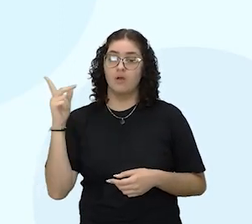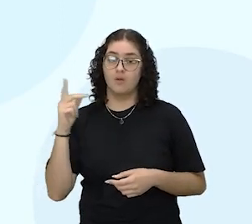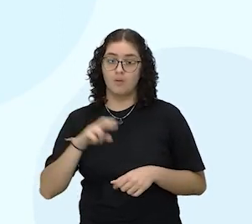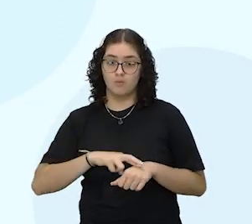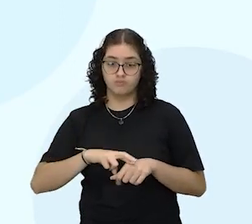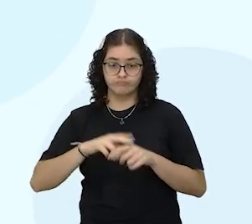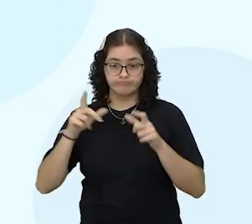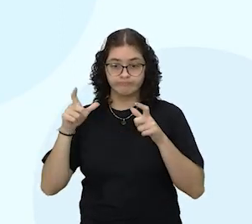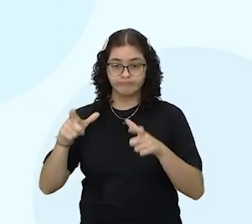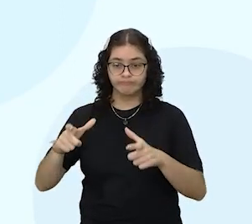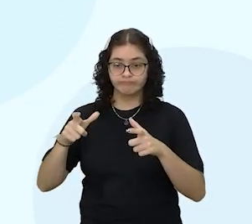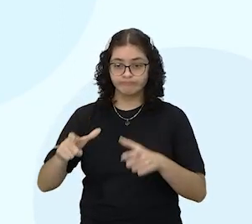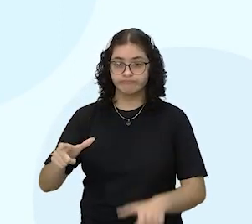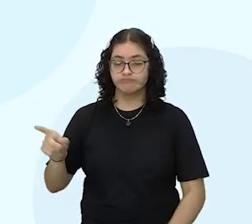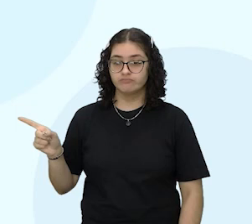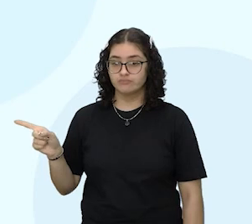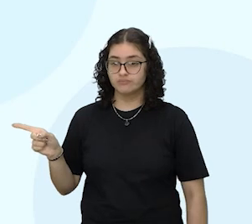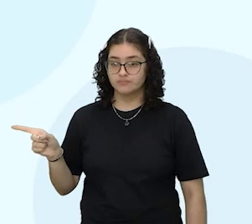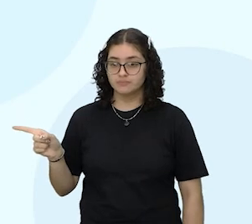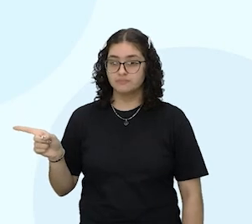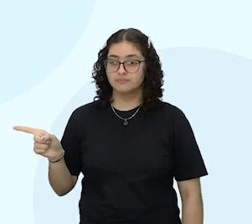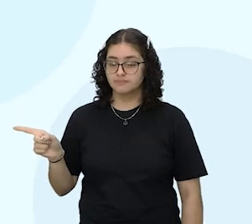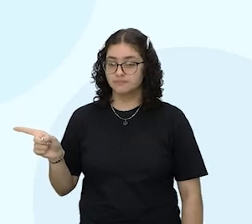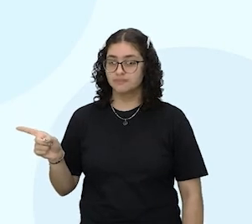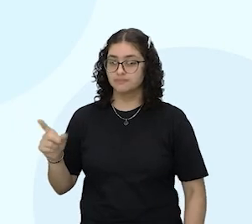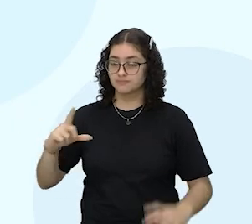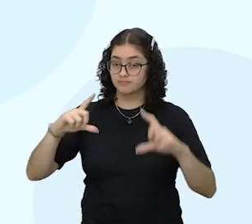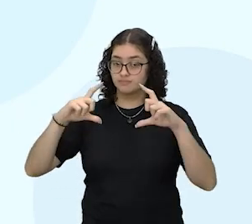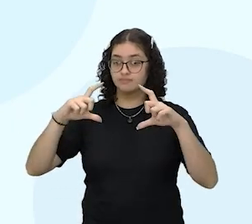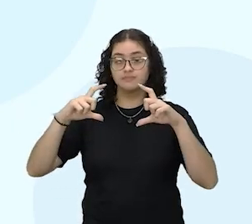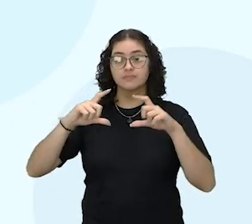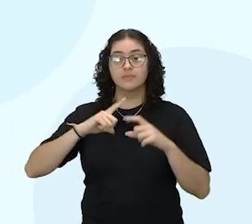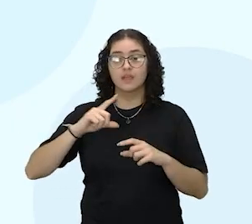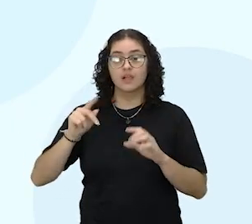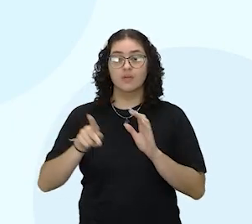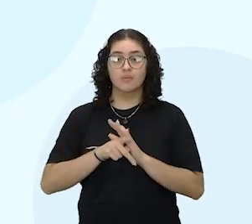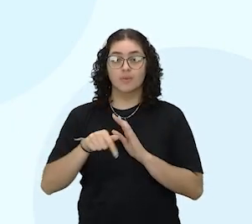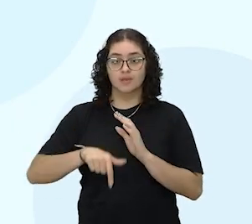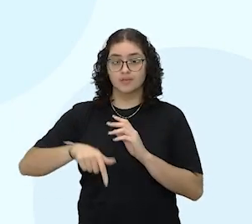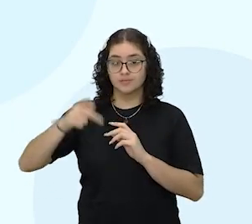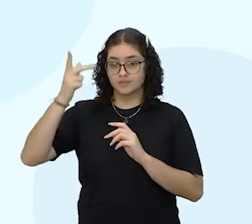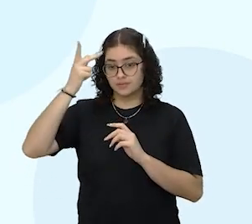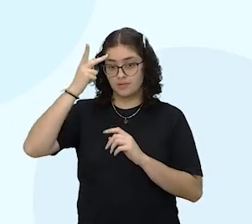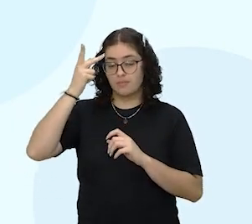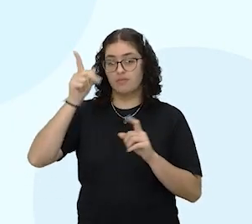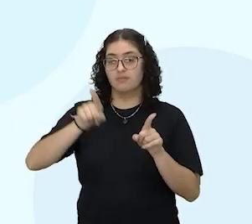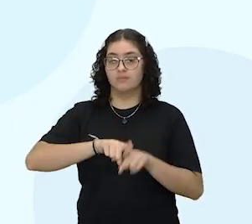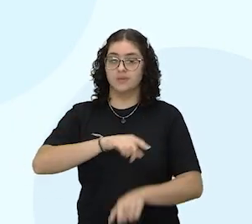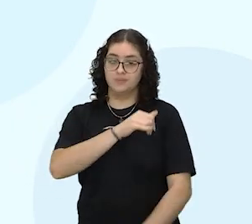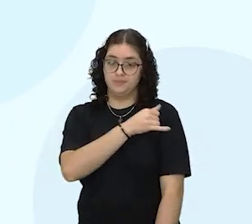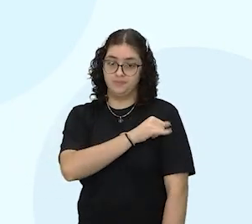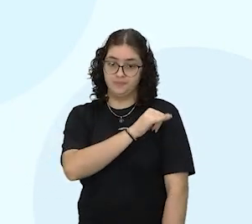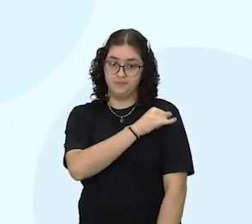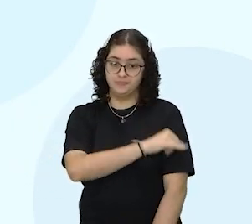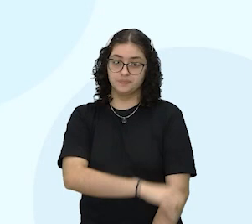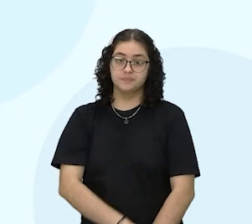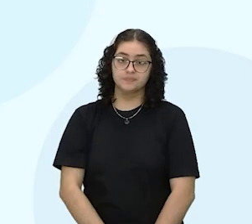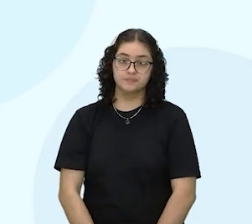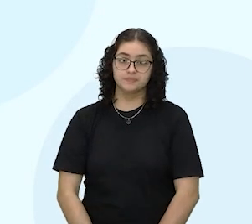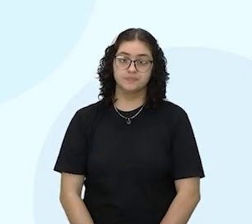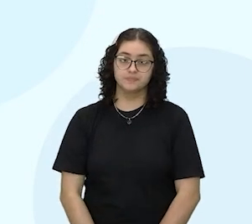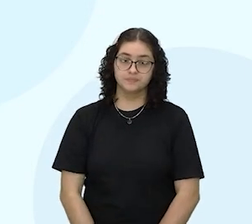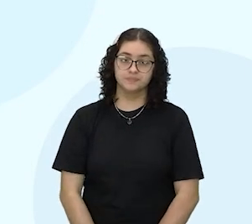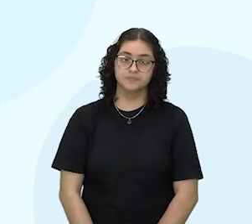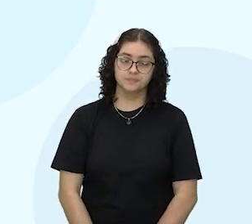ali. Essas duas, elas estão justamente mostrando onde está a cidade de São Paulo e do Rio de Janeiro. Então, daí serem,